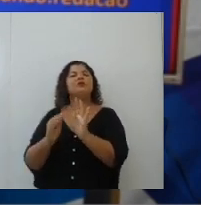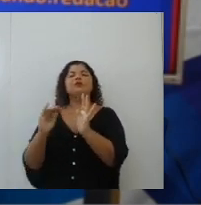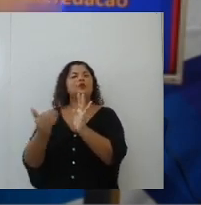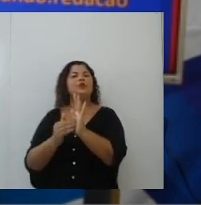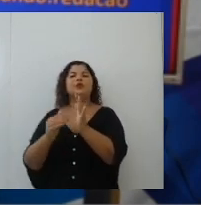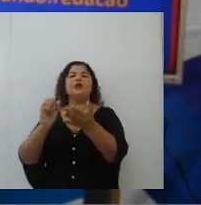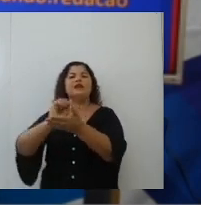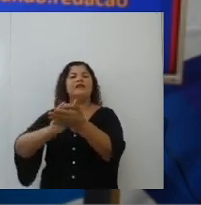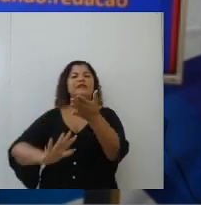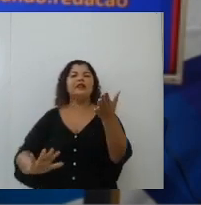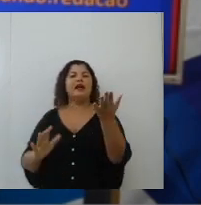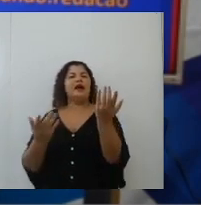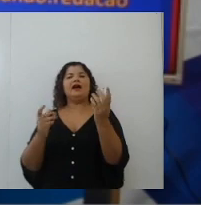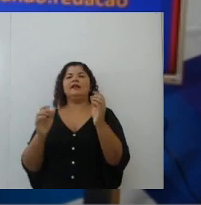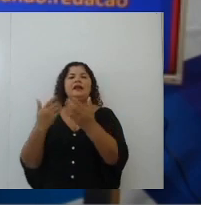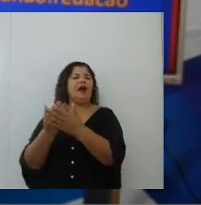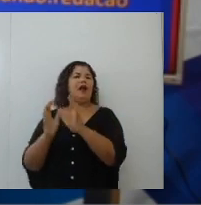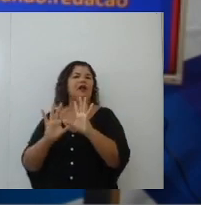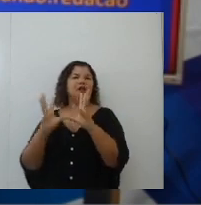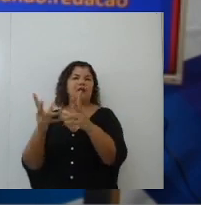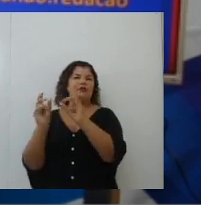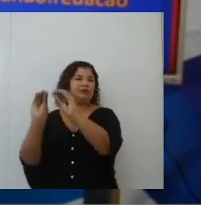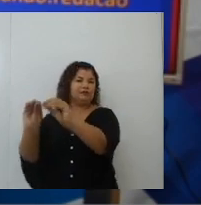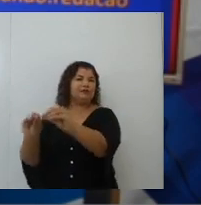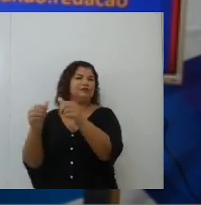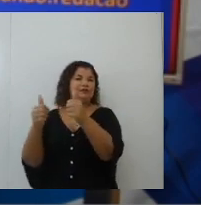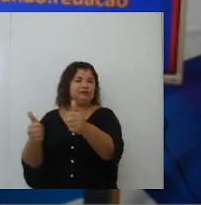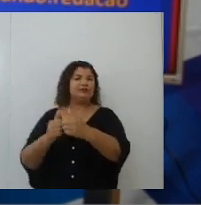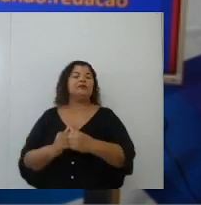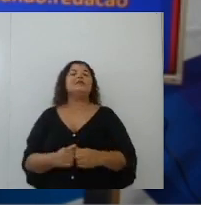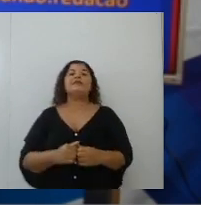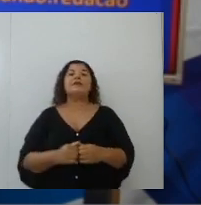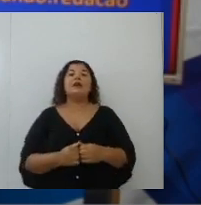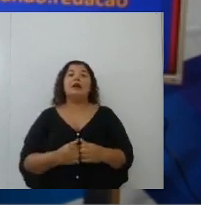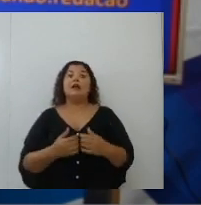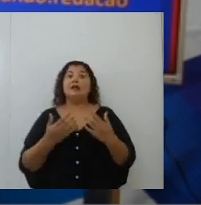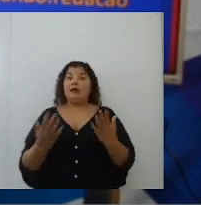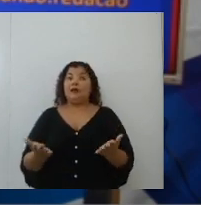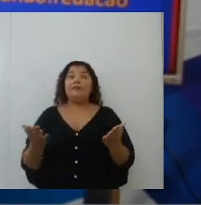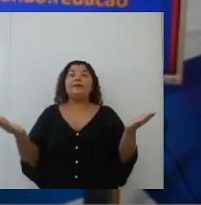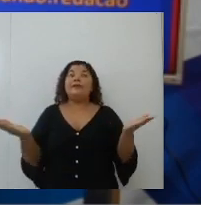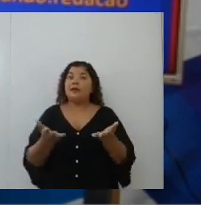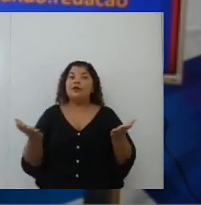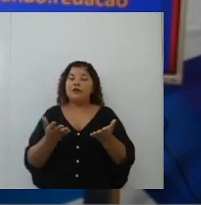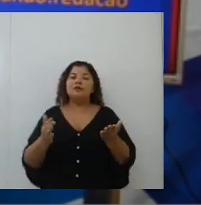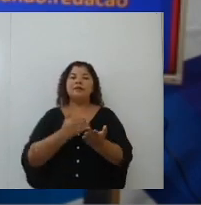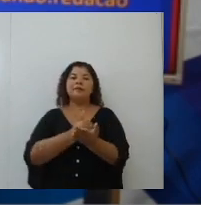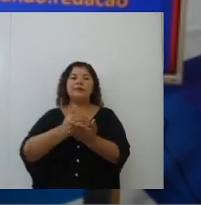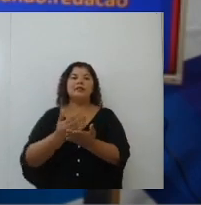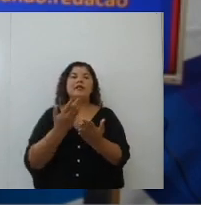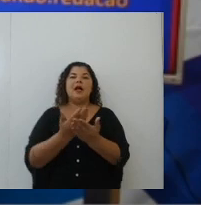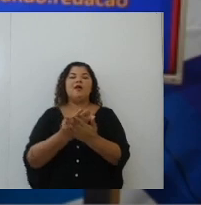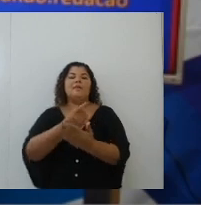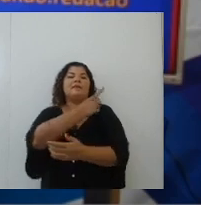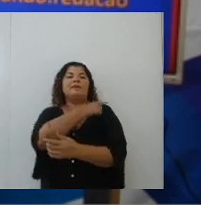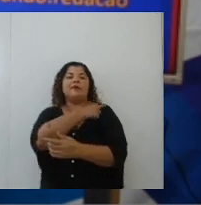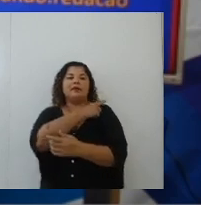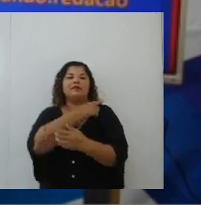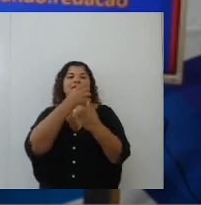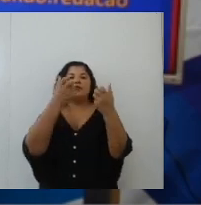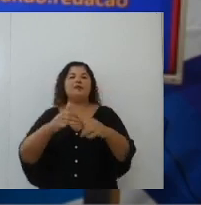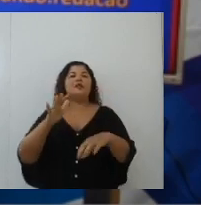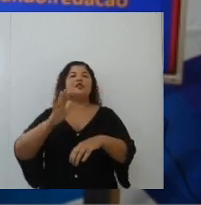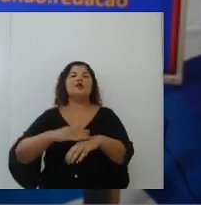material postado, tem as aulas, tá bem legal. Não deixa aqui, não. Olha só. A gente vai começar a aula do primeiro ano. Hoje a gente vai falar